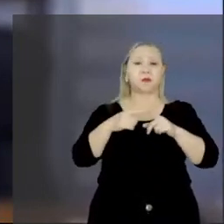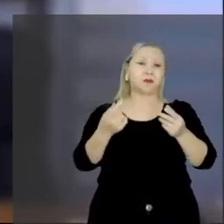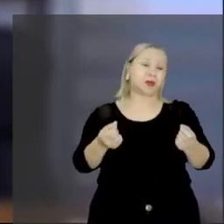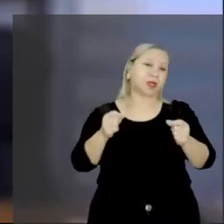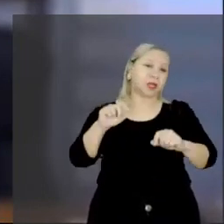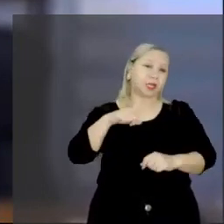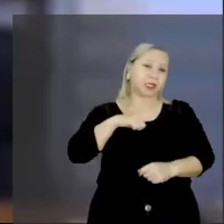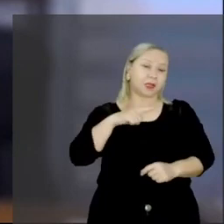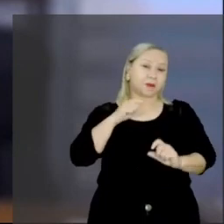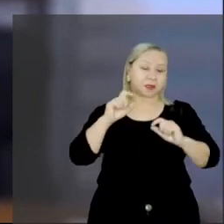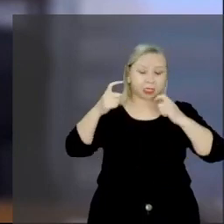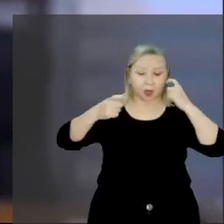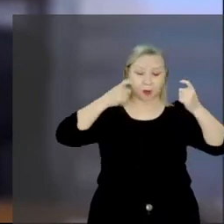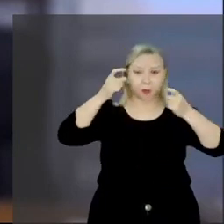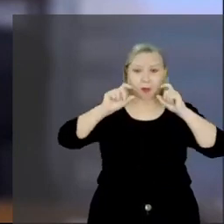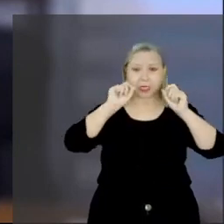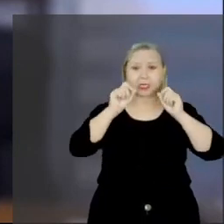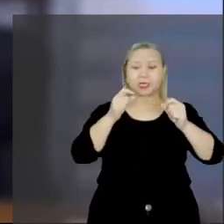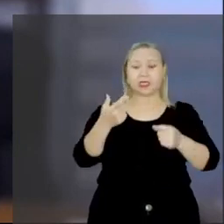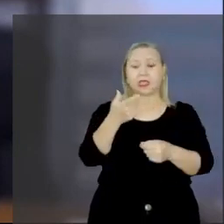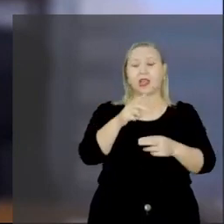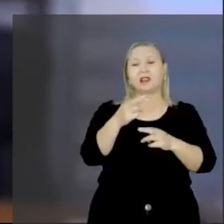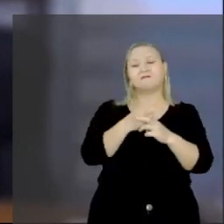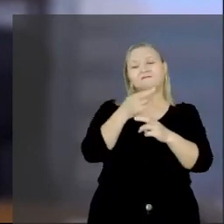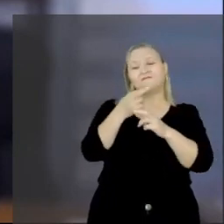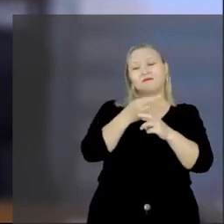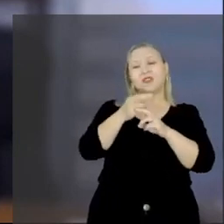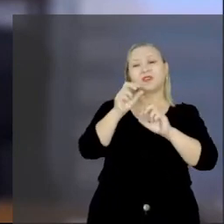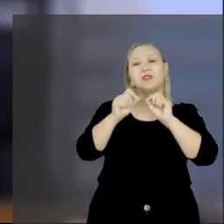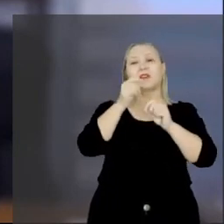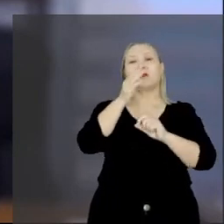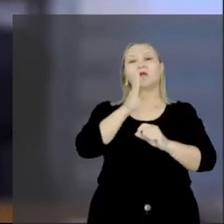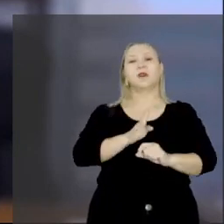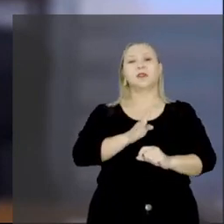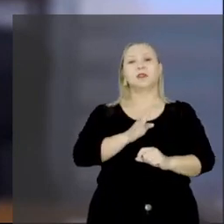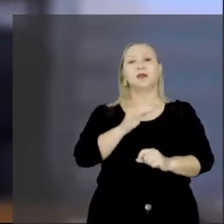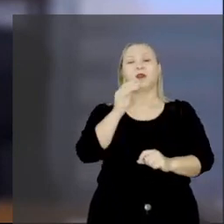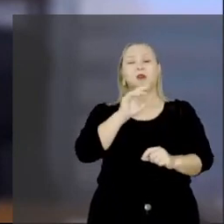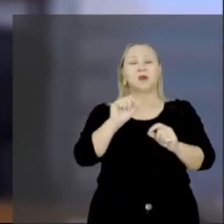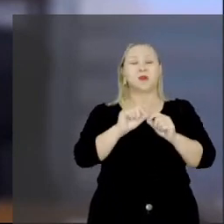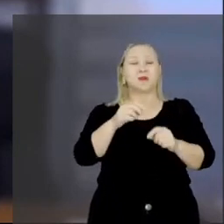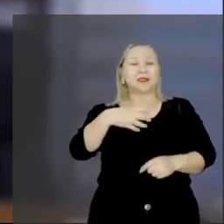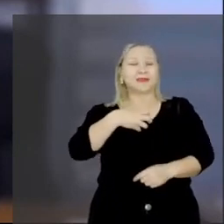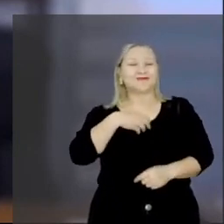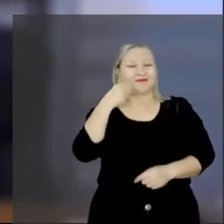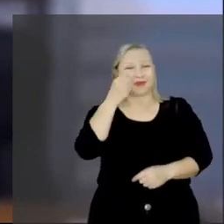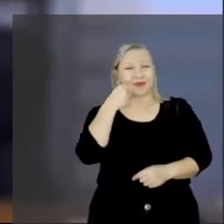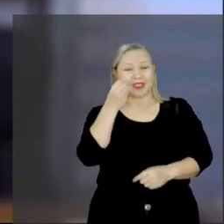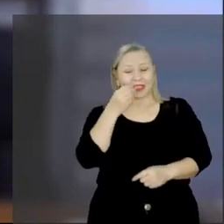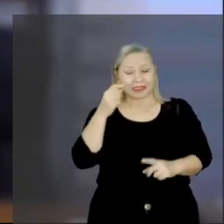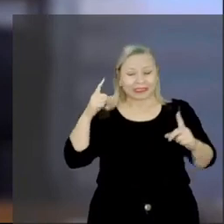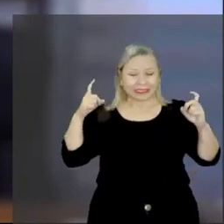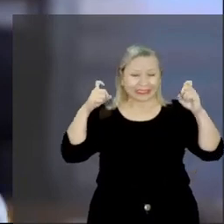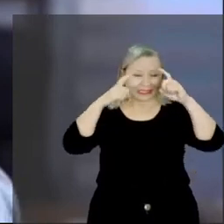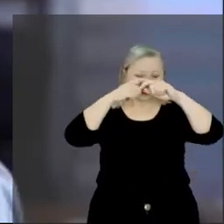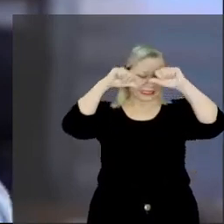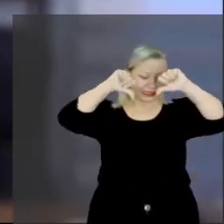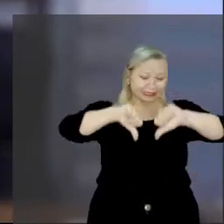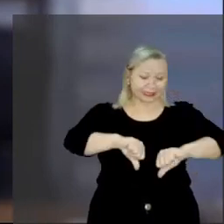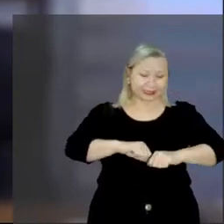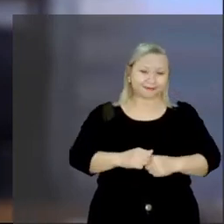é a candidatura de um partido político, é a candidatura de um movimento para reconstruir a democracia brasileira,